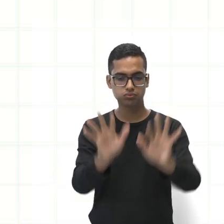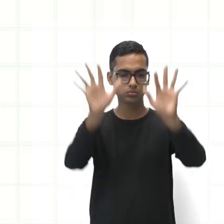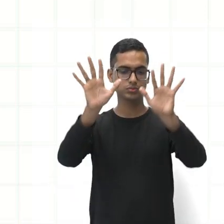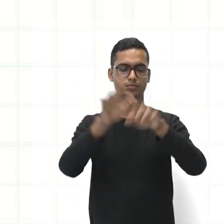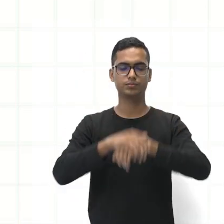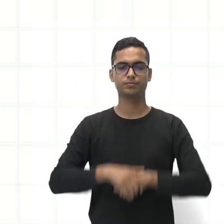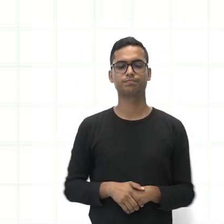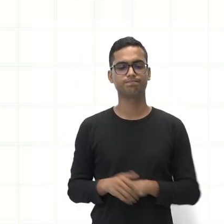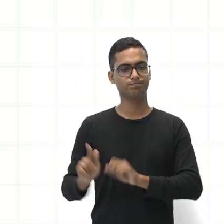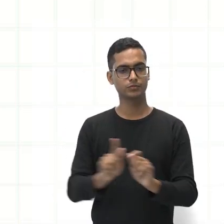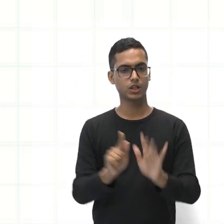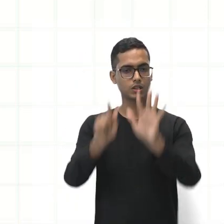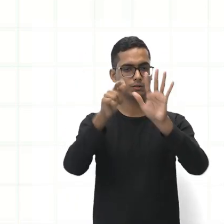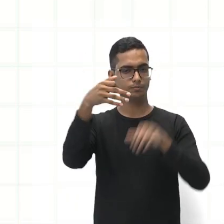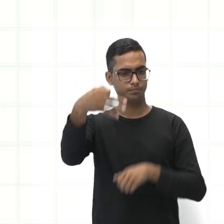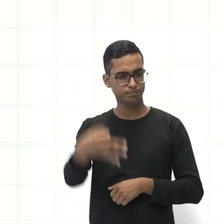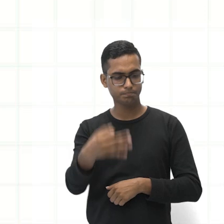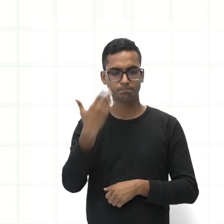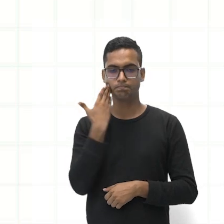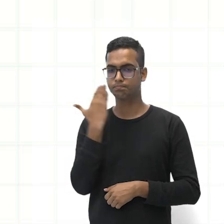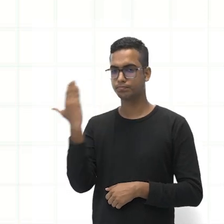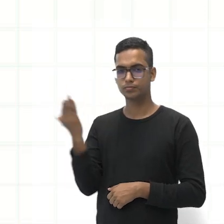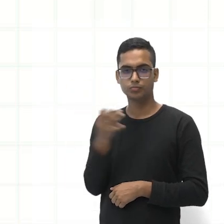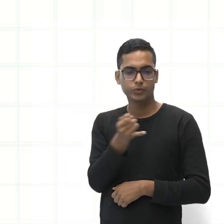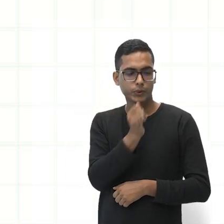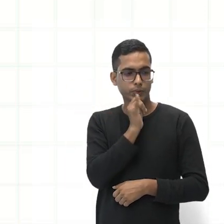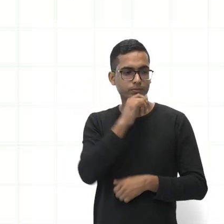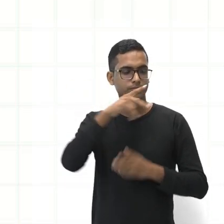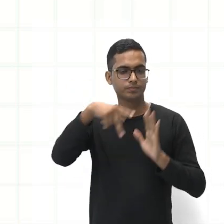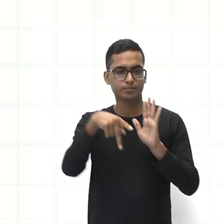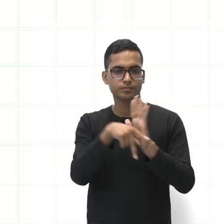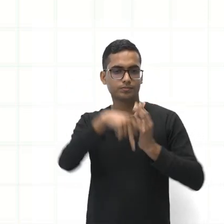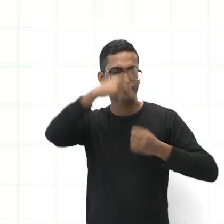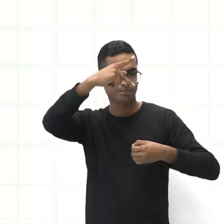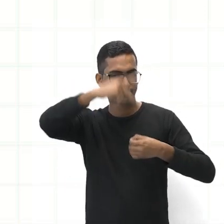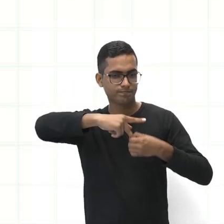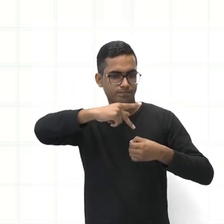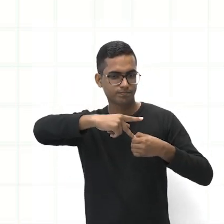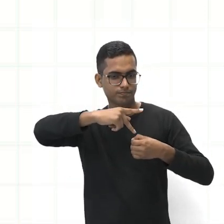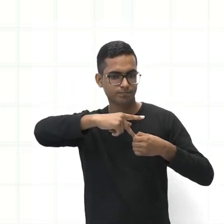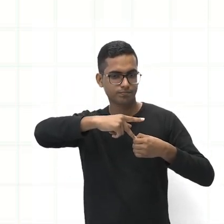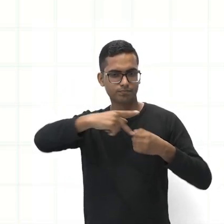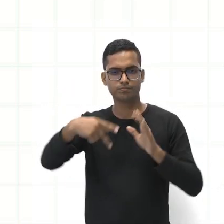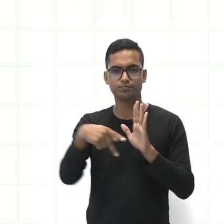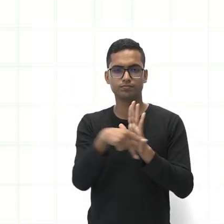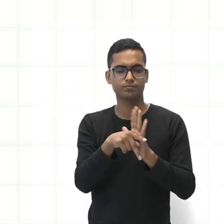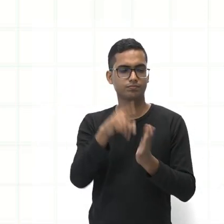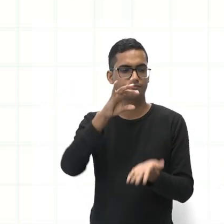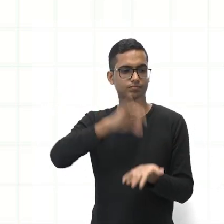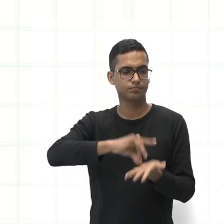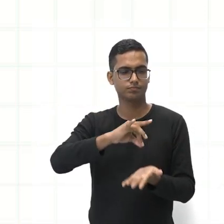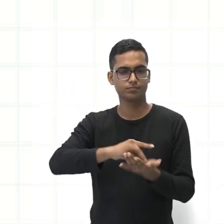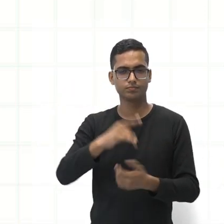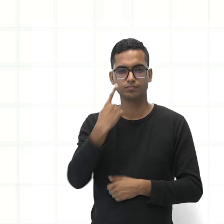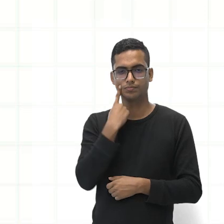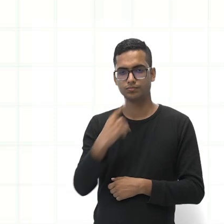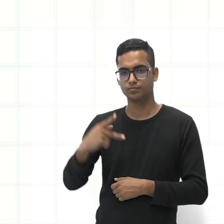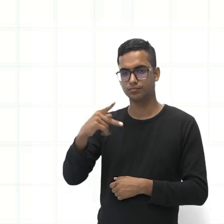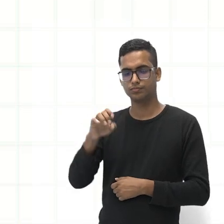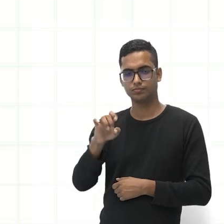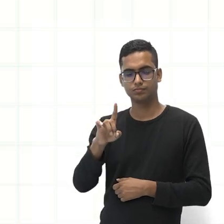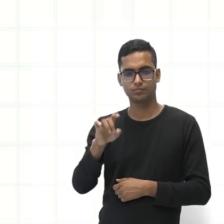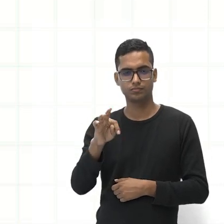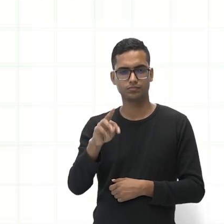destilação fracionada, nós temos aonde? Na destilação do